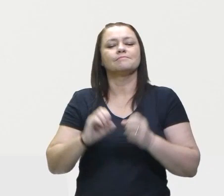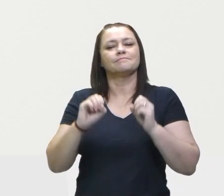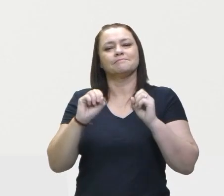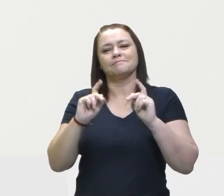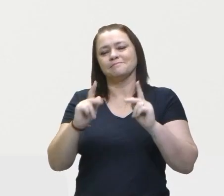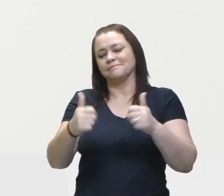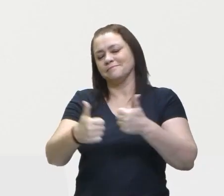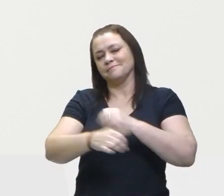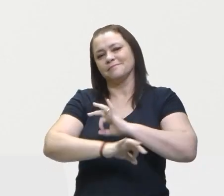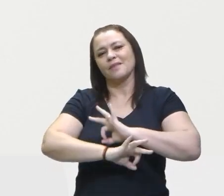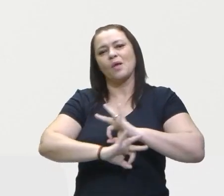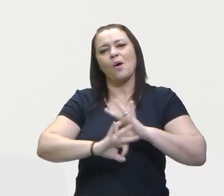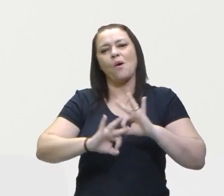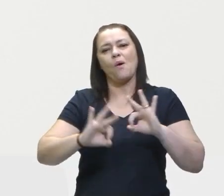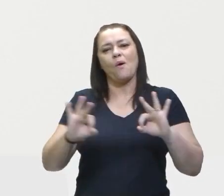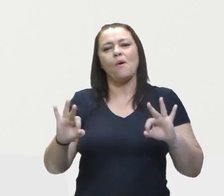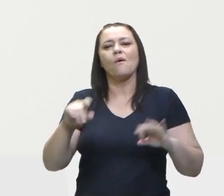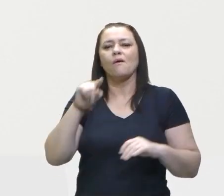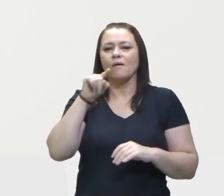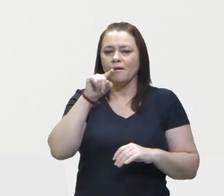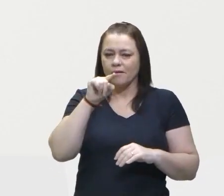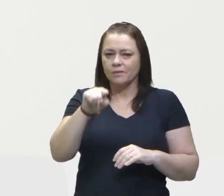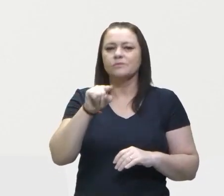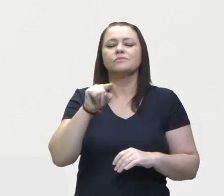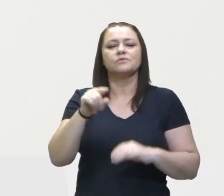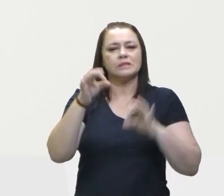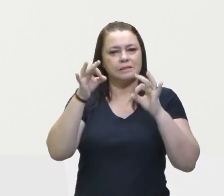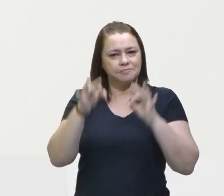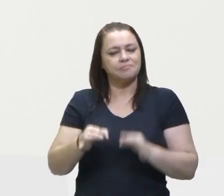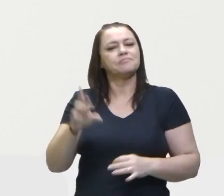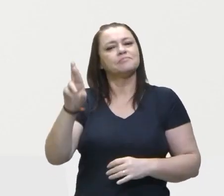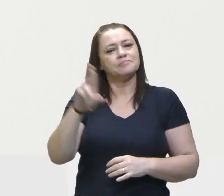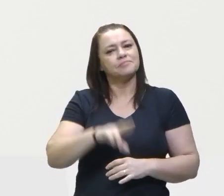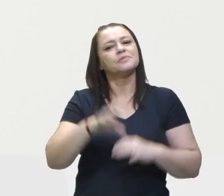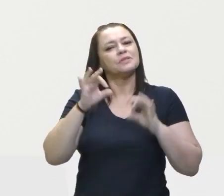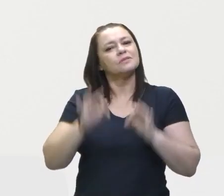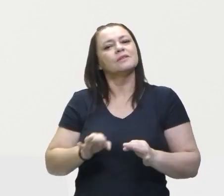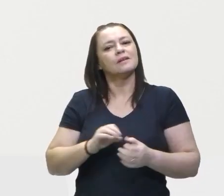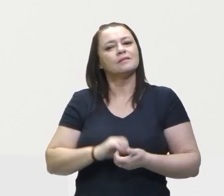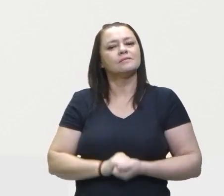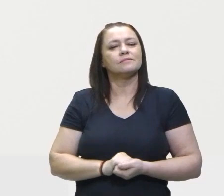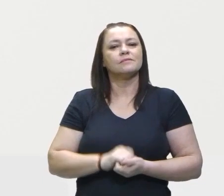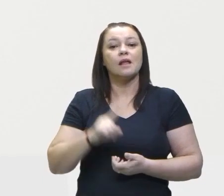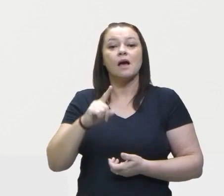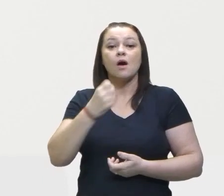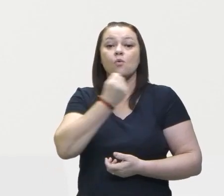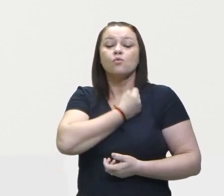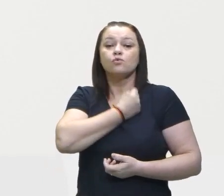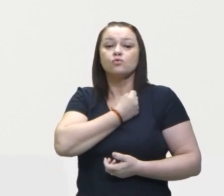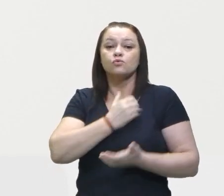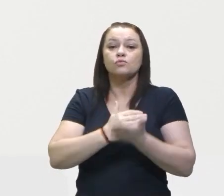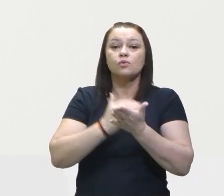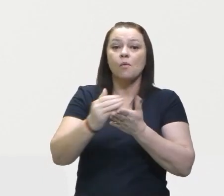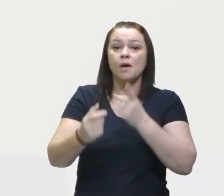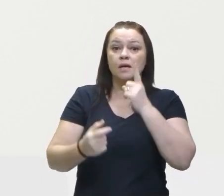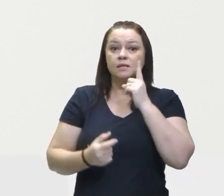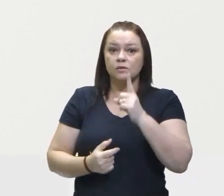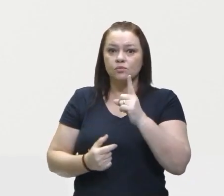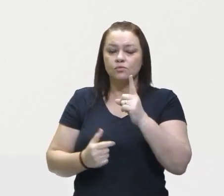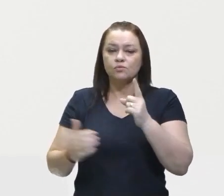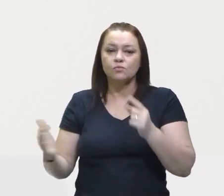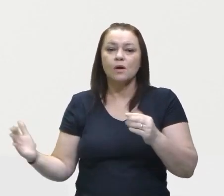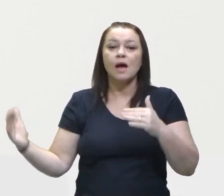Muito bem, você já estava lá, marcando, contando que os números vão de